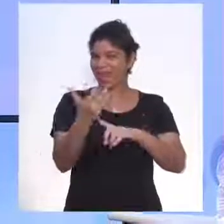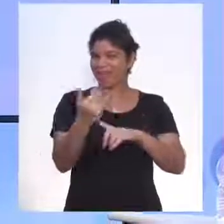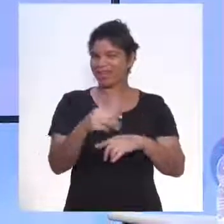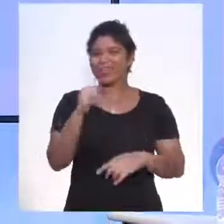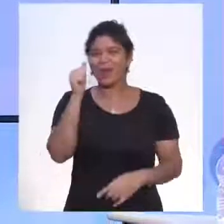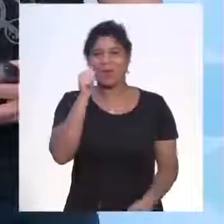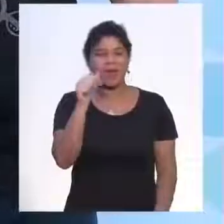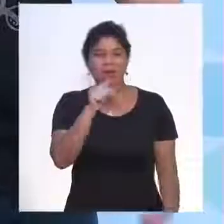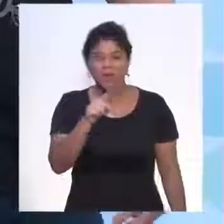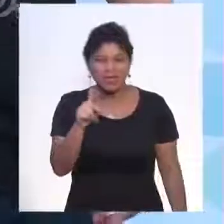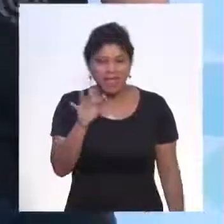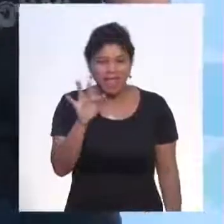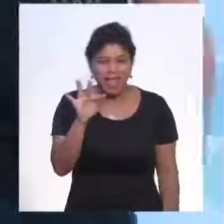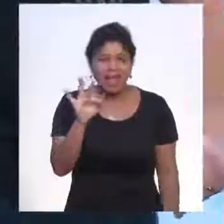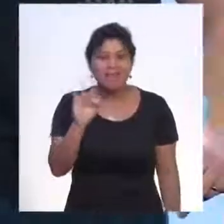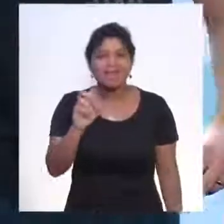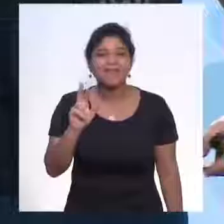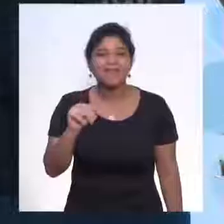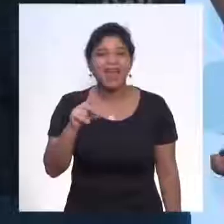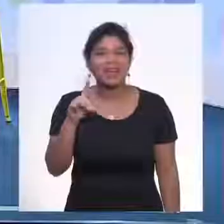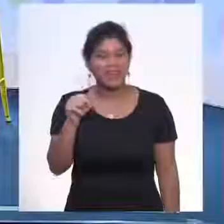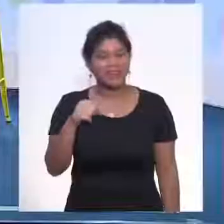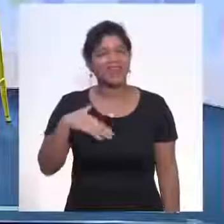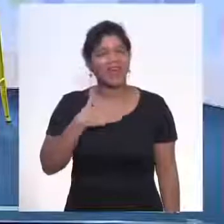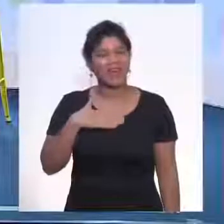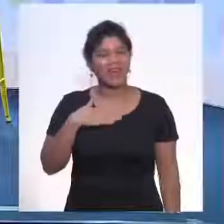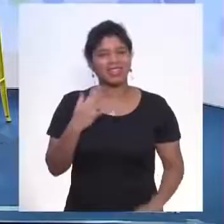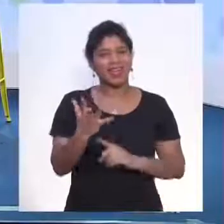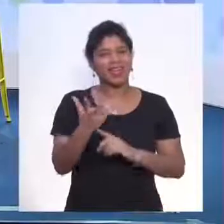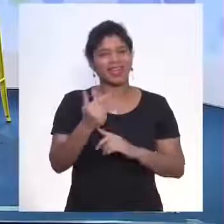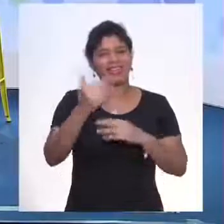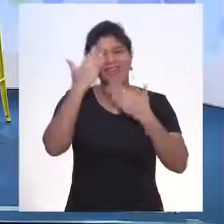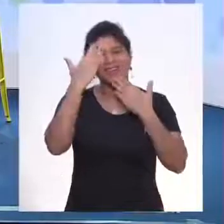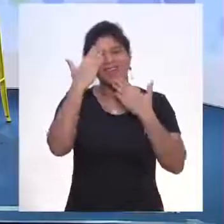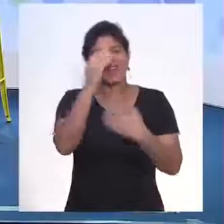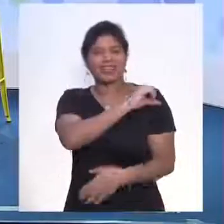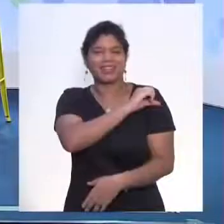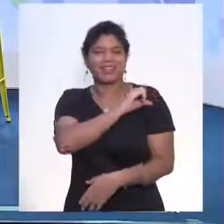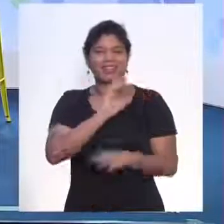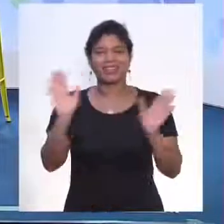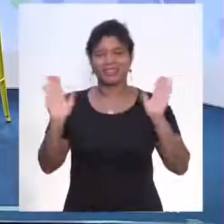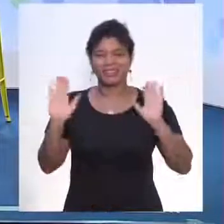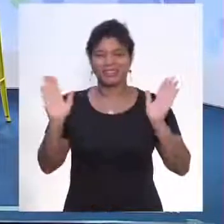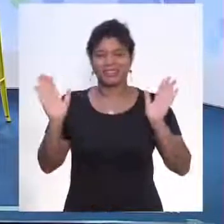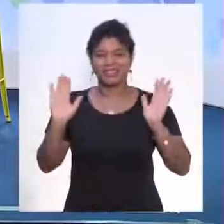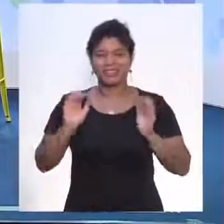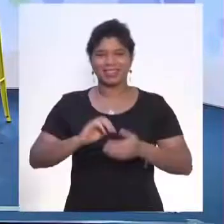aqui a minha arte. Então, obrigado, nono ano, valeu, até a próxima, tchau, tchau.